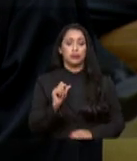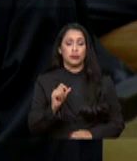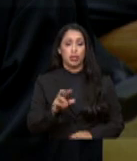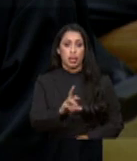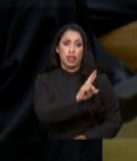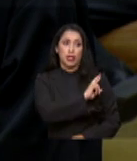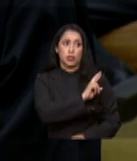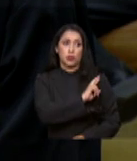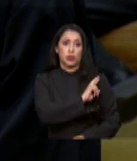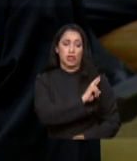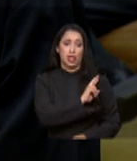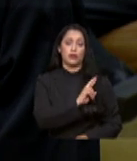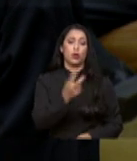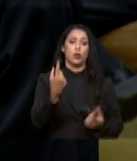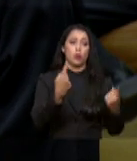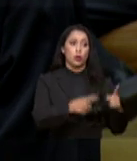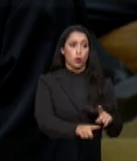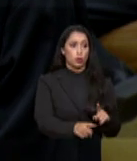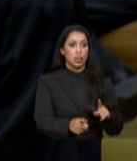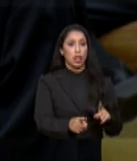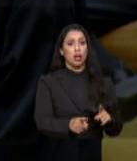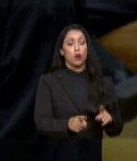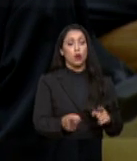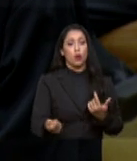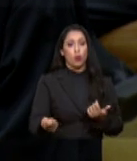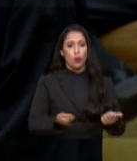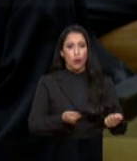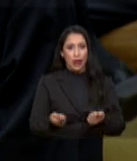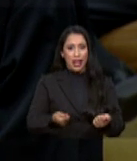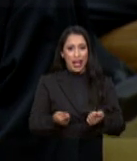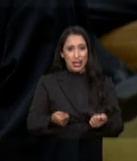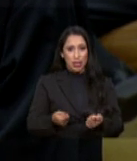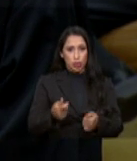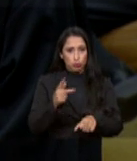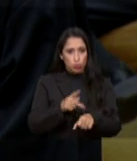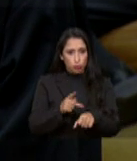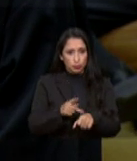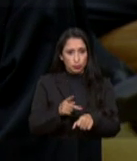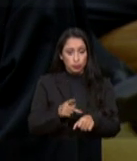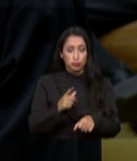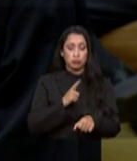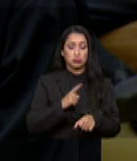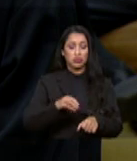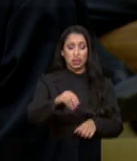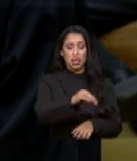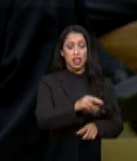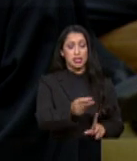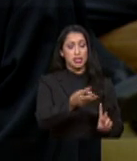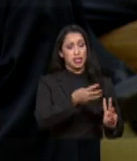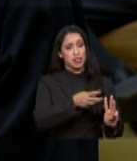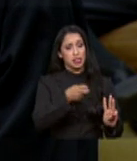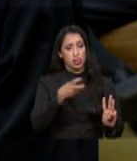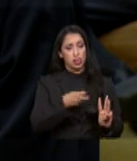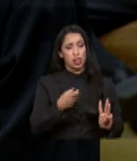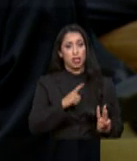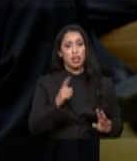terras indígenas. No mesmo ano, foi noticiado que os dados sobre queimadas e incêndios florestais no